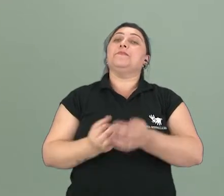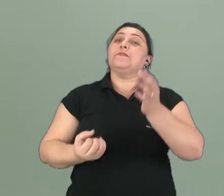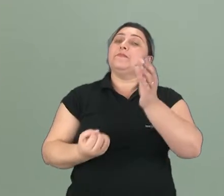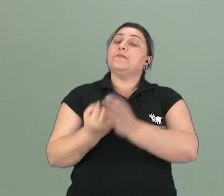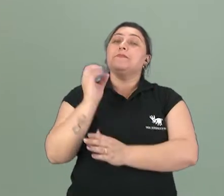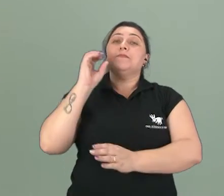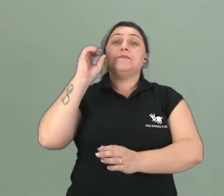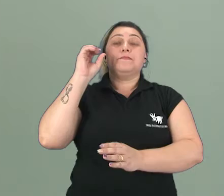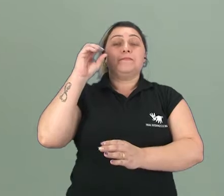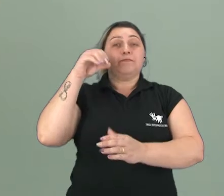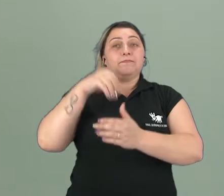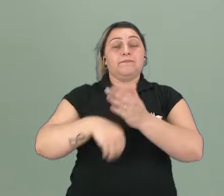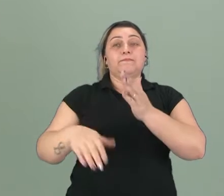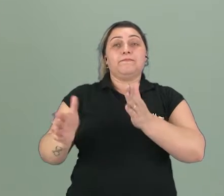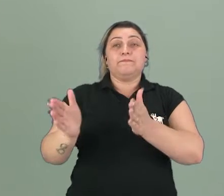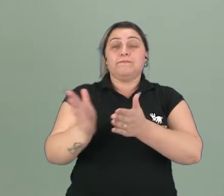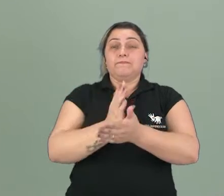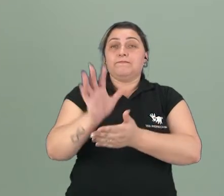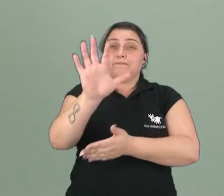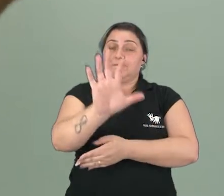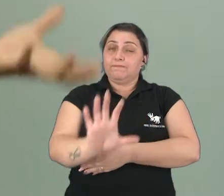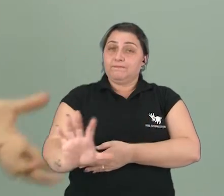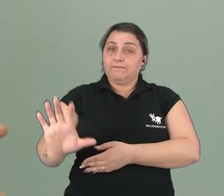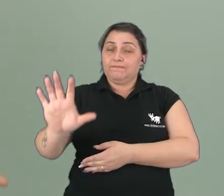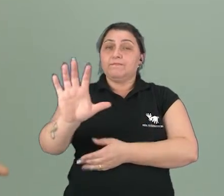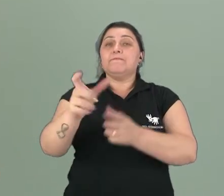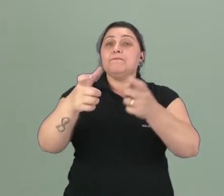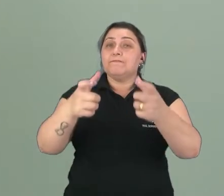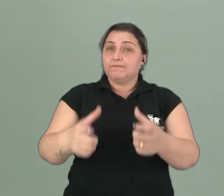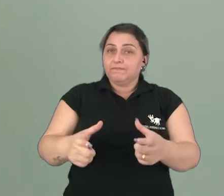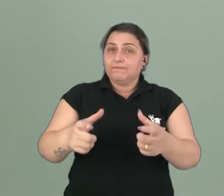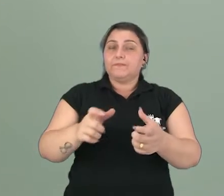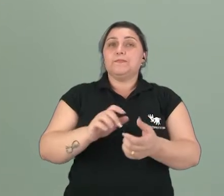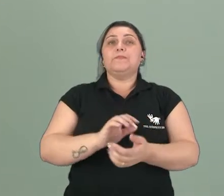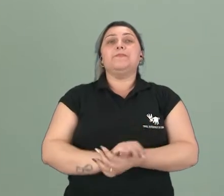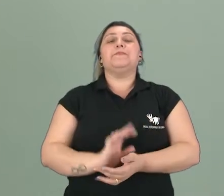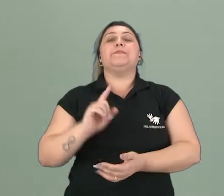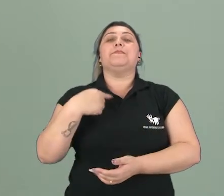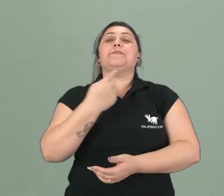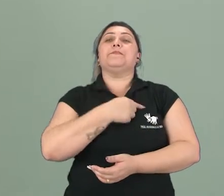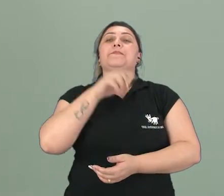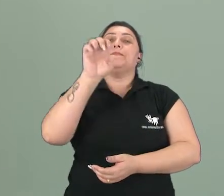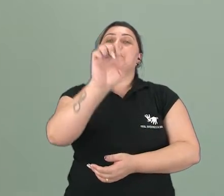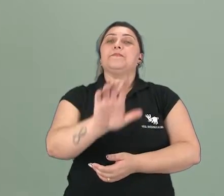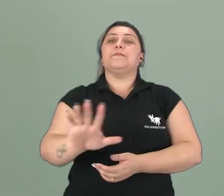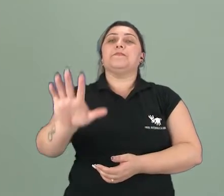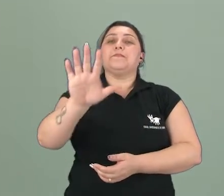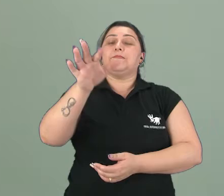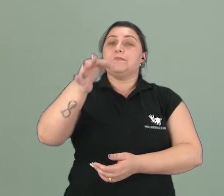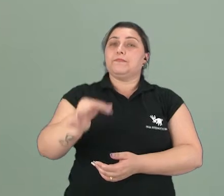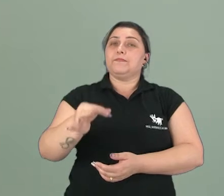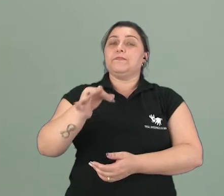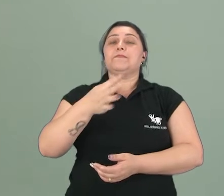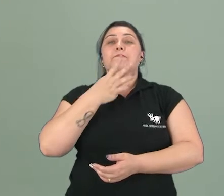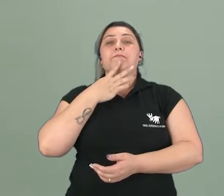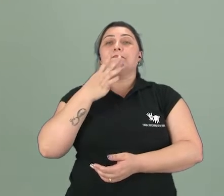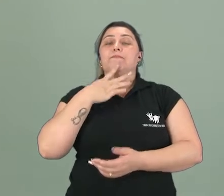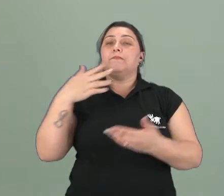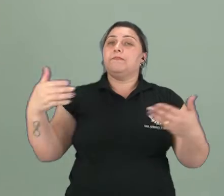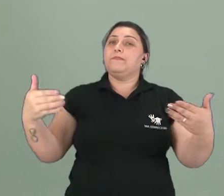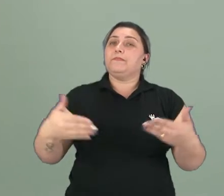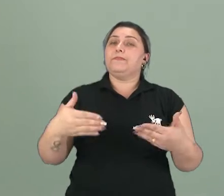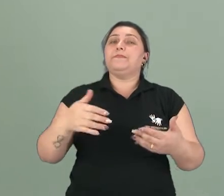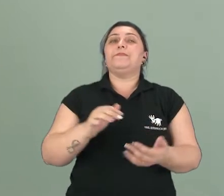dentro do poder de determinadas regiões, determinados locais da nossa Europa, certo? Da Europa que a gente conhece